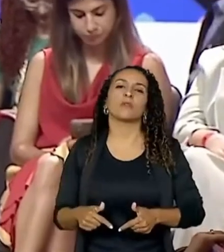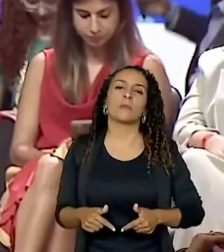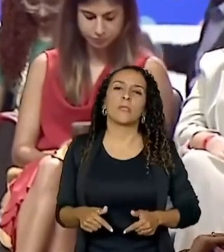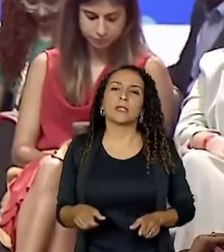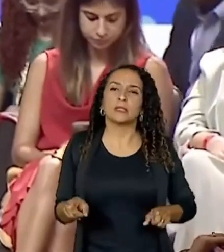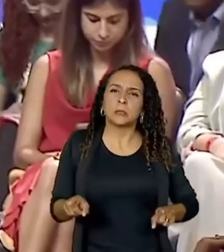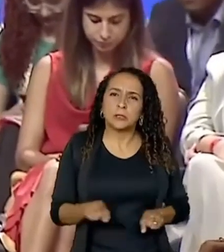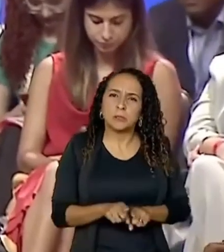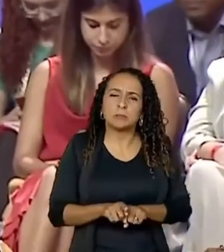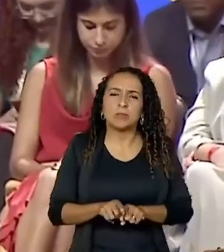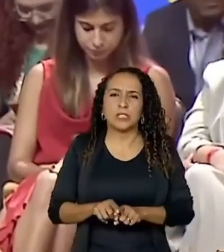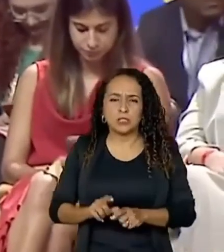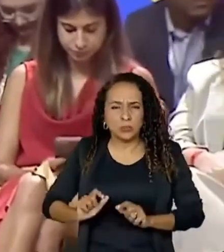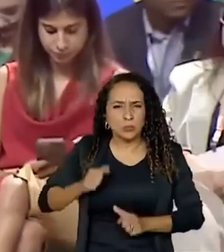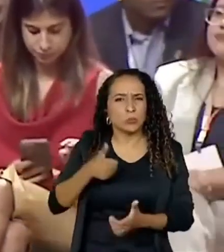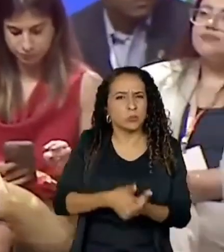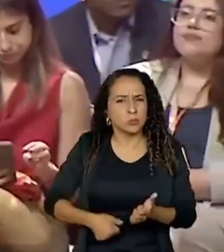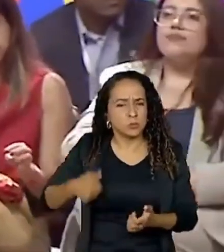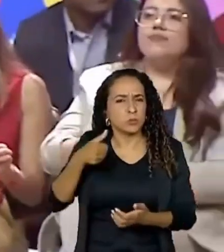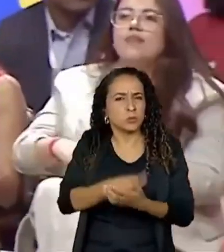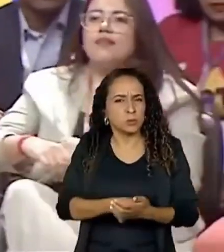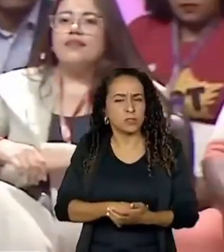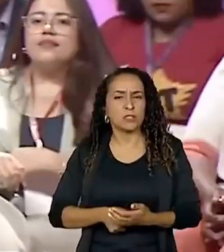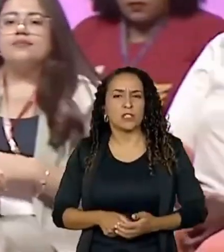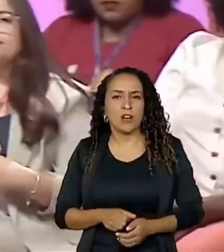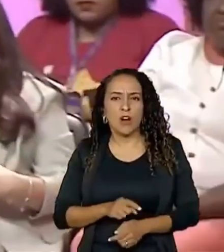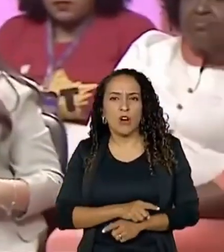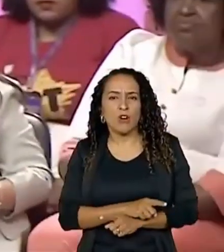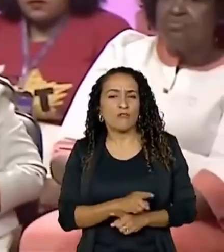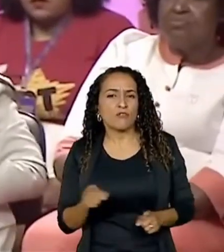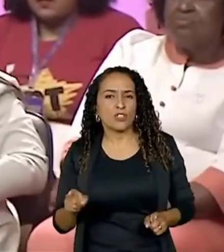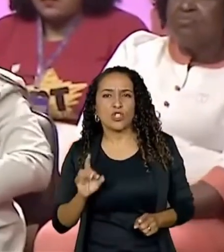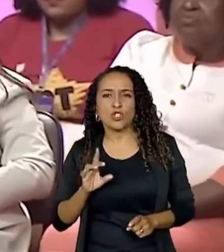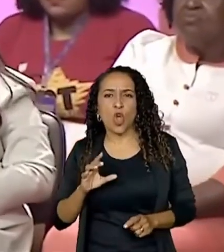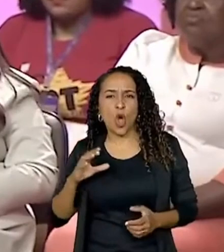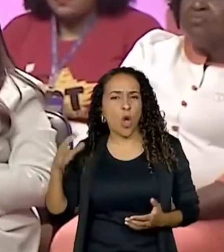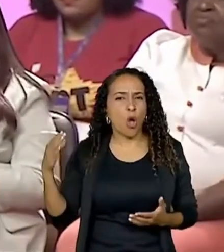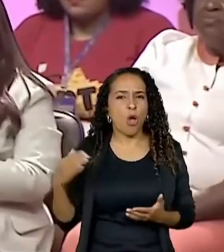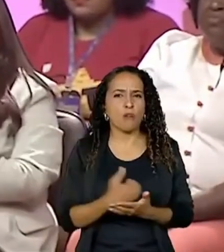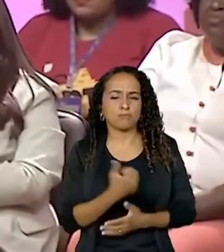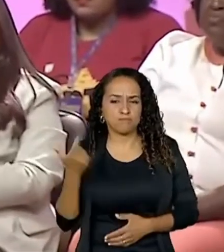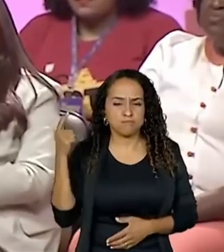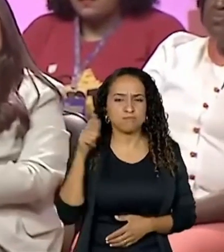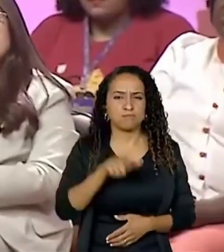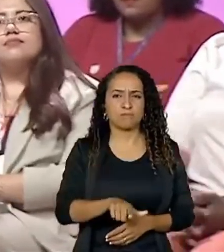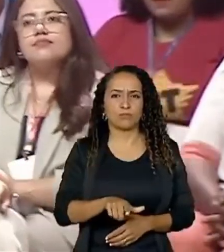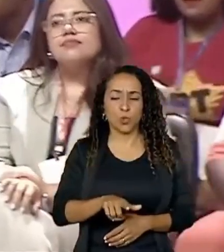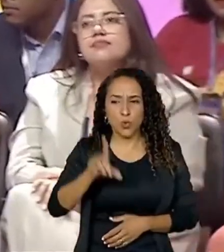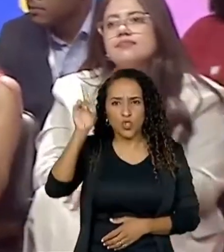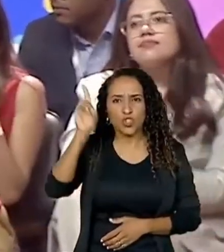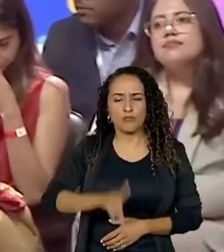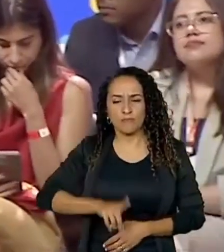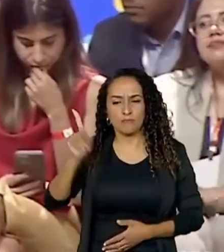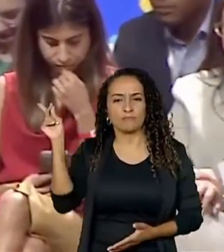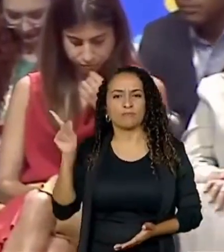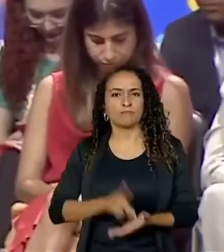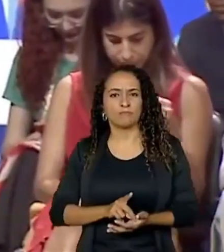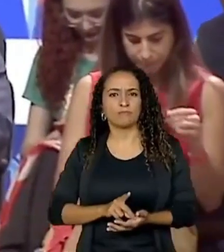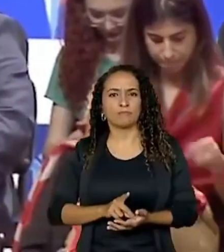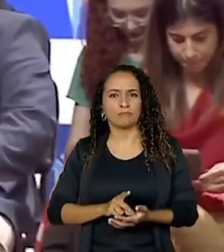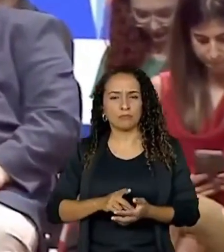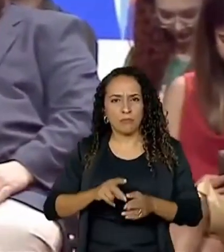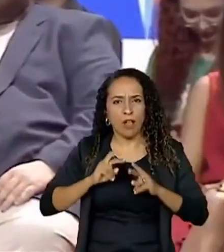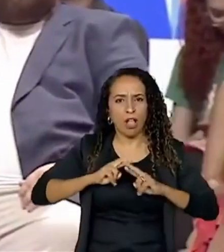terem perseverado, vocês não apenas conquistaram o direito legítimo de